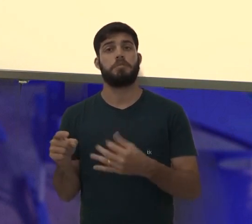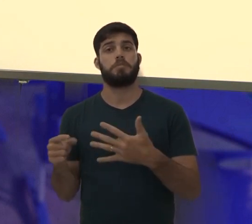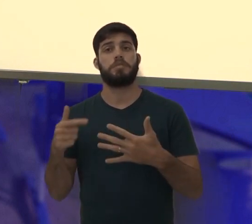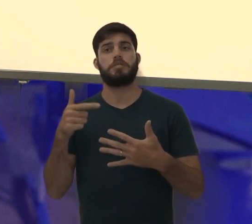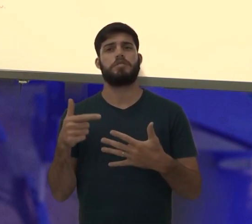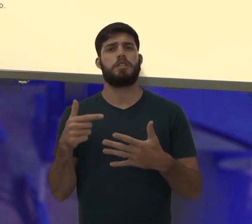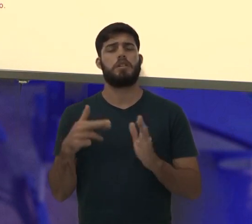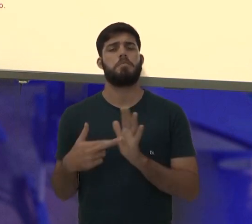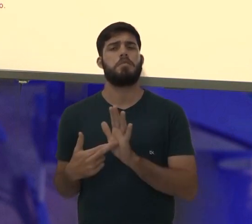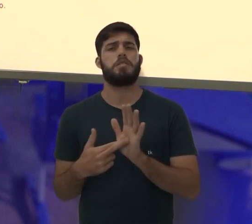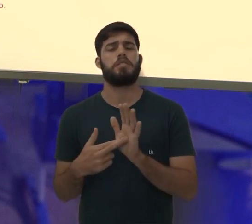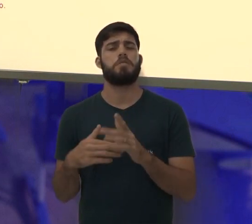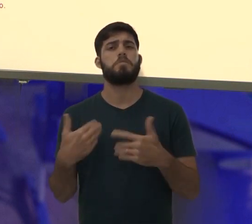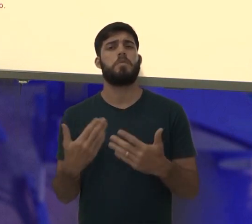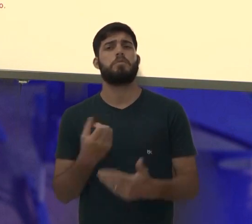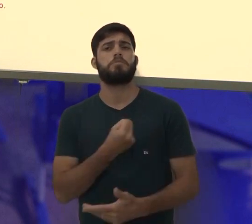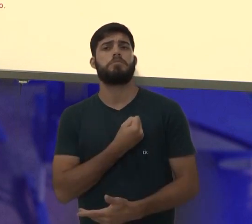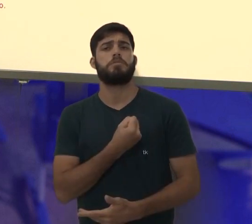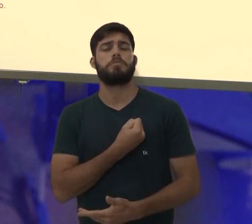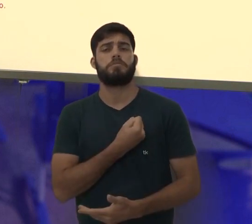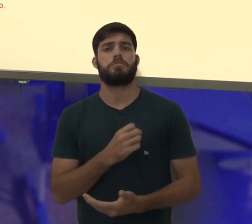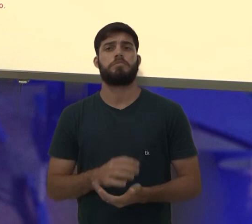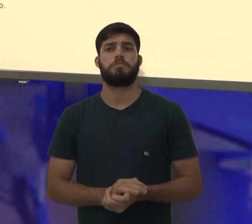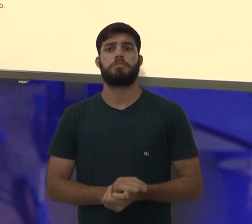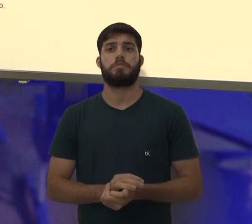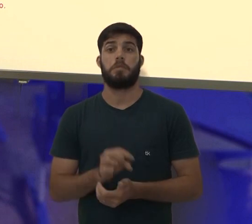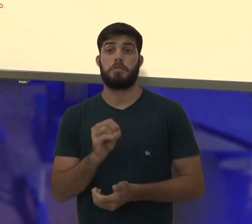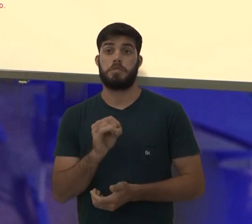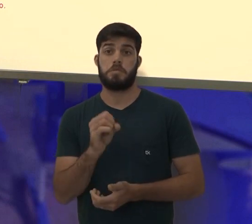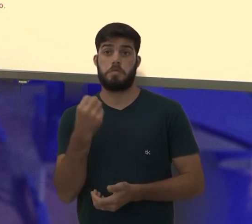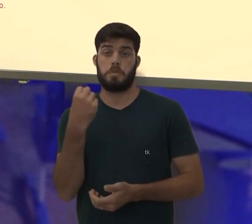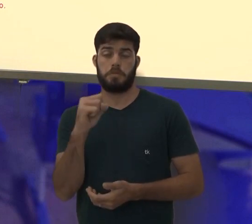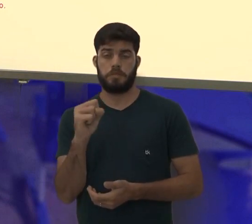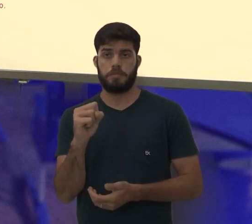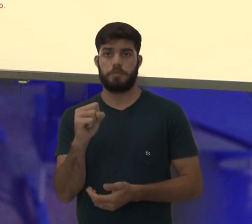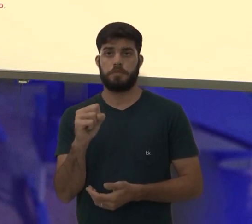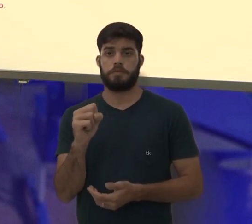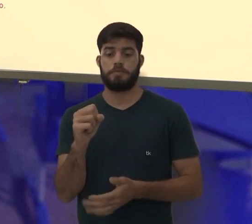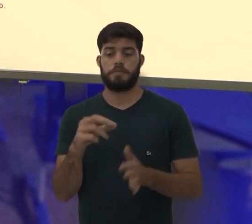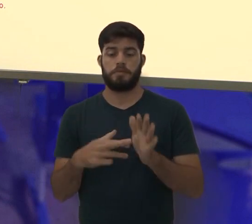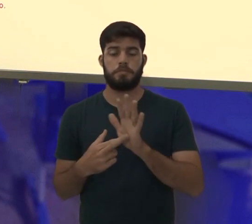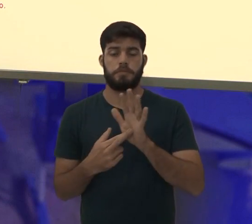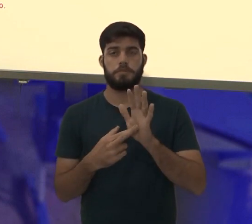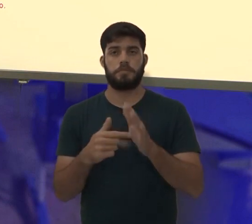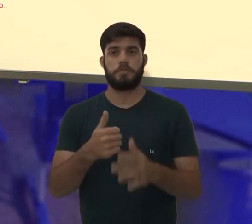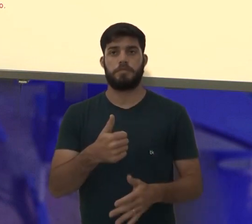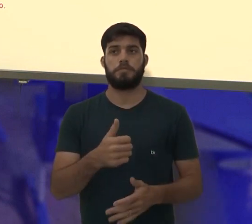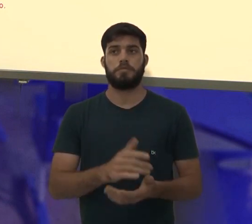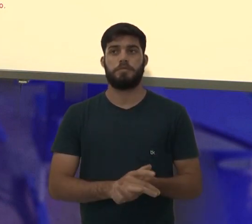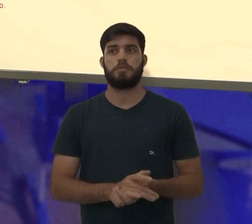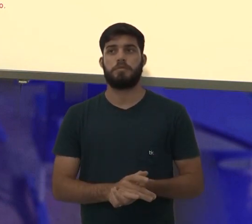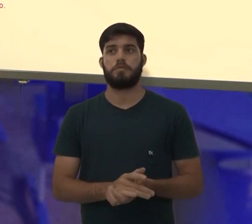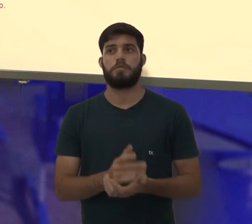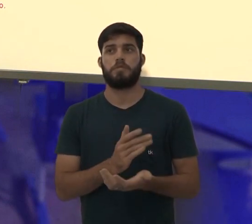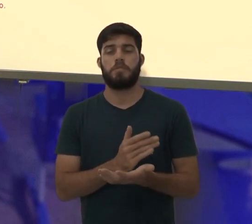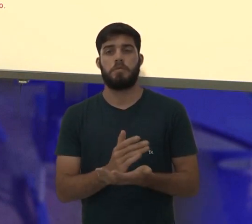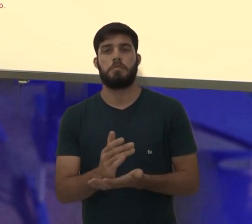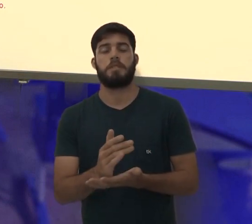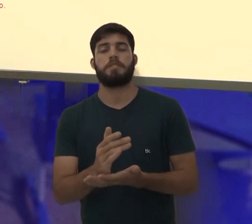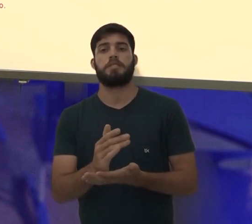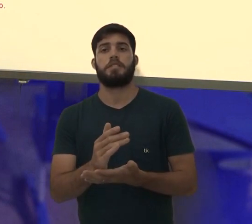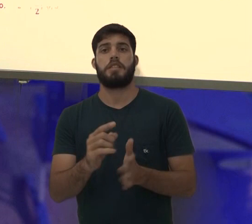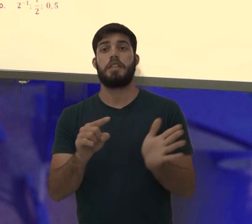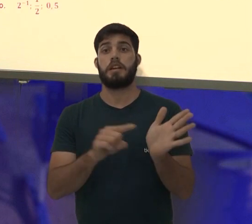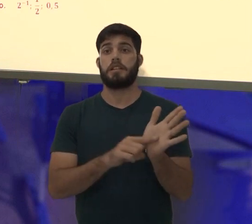qual número? Então, se o oitavo termo representa 1, ela começa a ser negativa a partir do